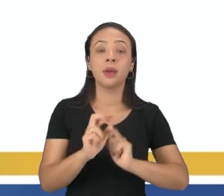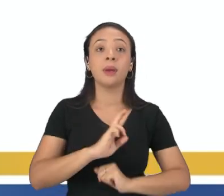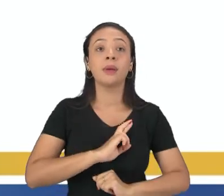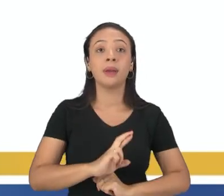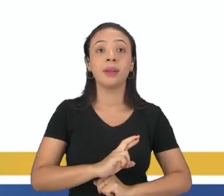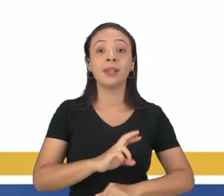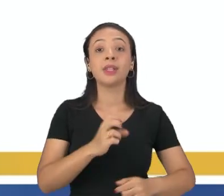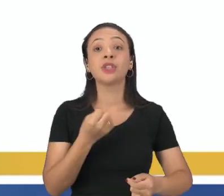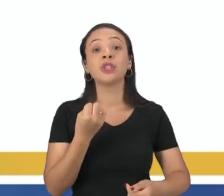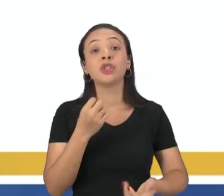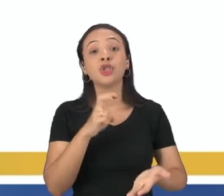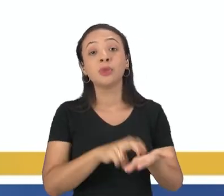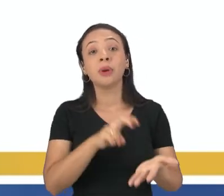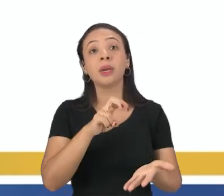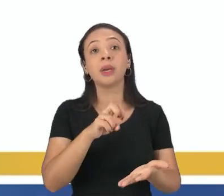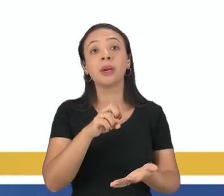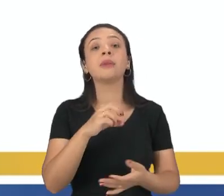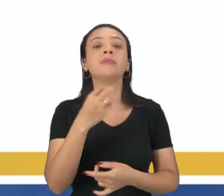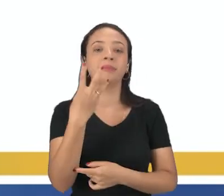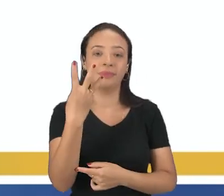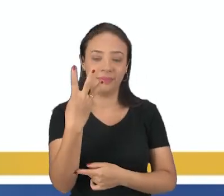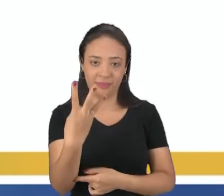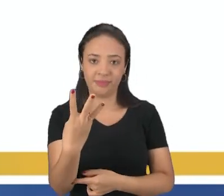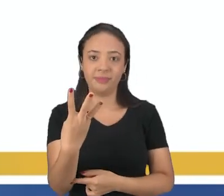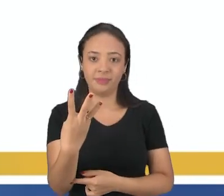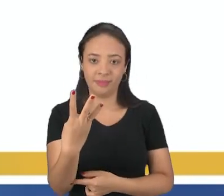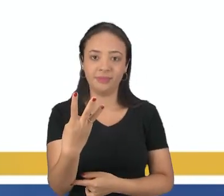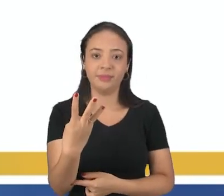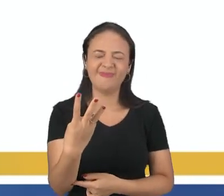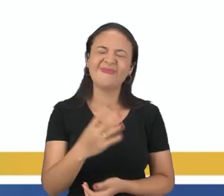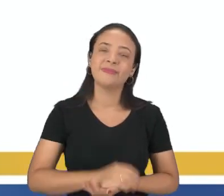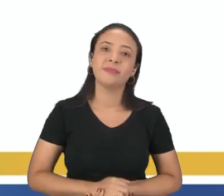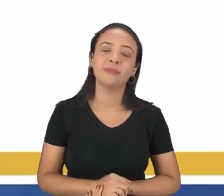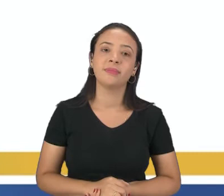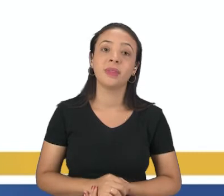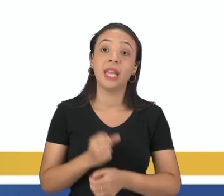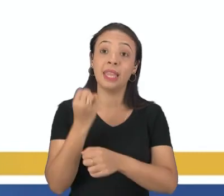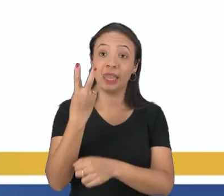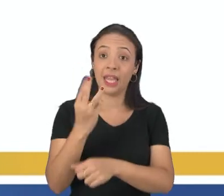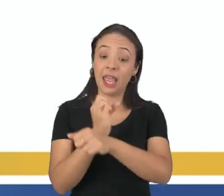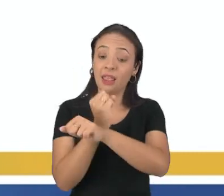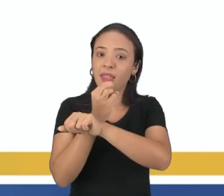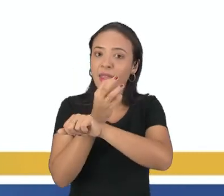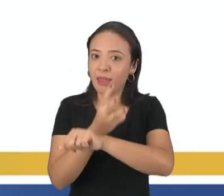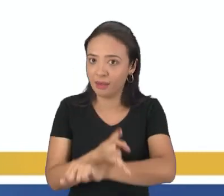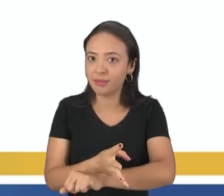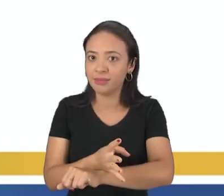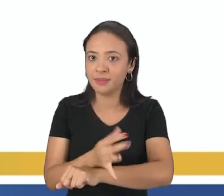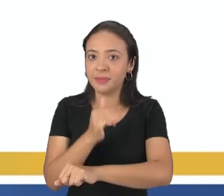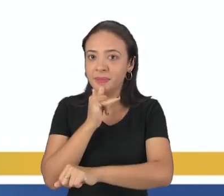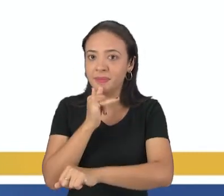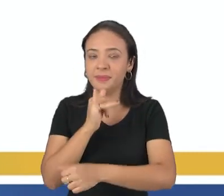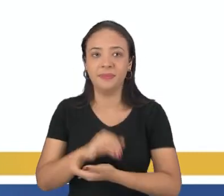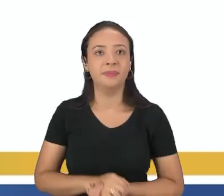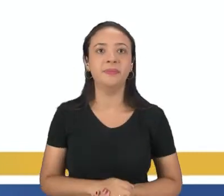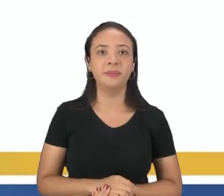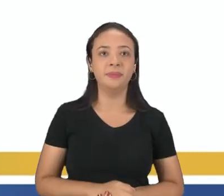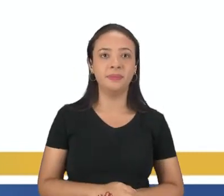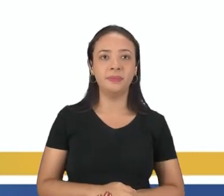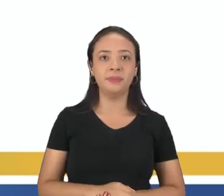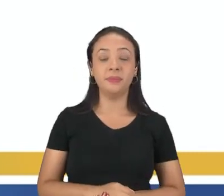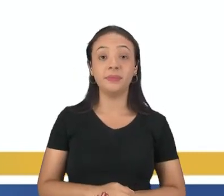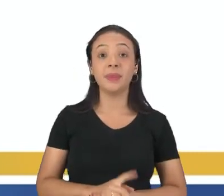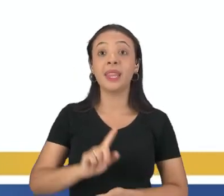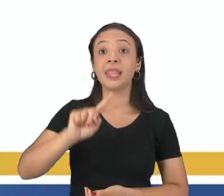durante a manhã, por 3 horas durante o dia, né? Na madrugada, por exemplo, 3 horas. E no